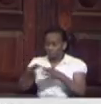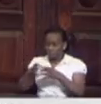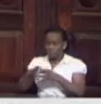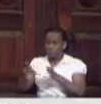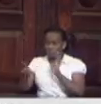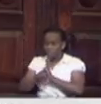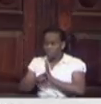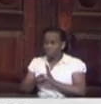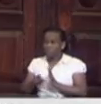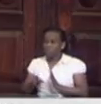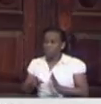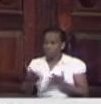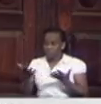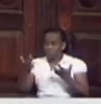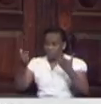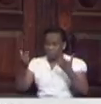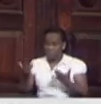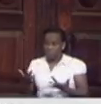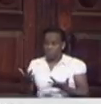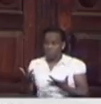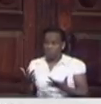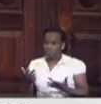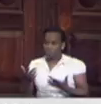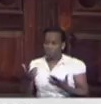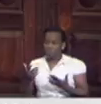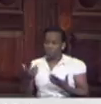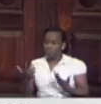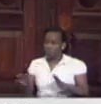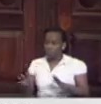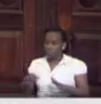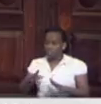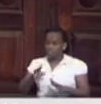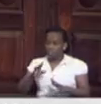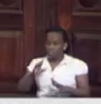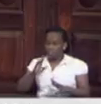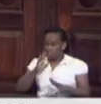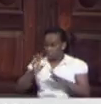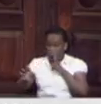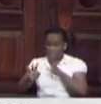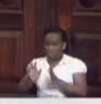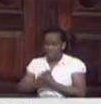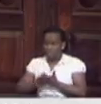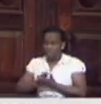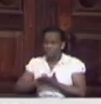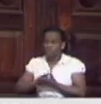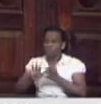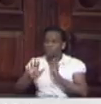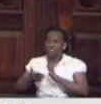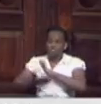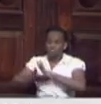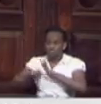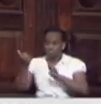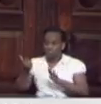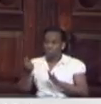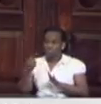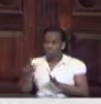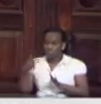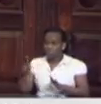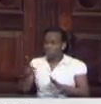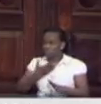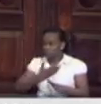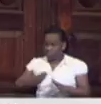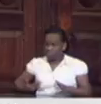inclusive, não quero aqui emitir juízo de mérito, mas retirando do